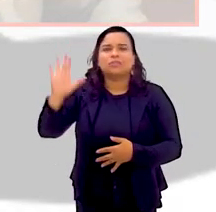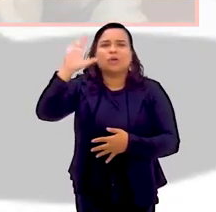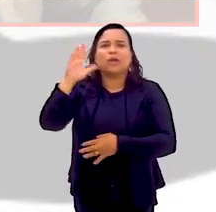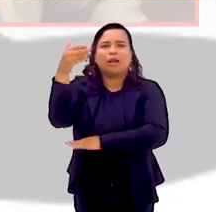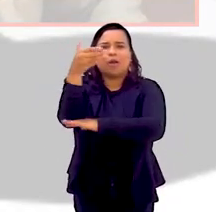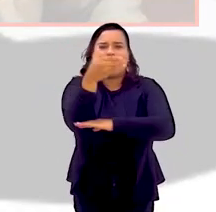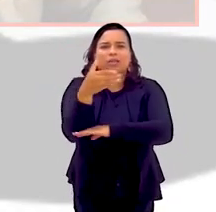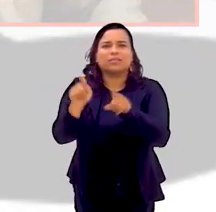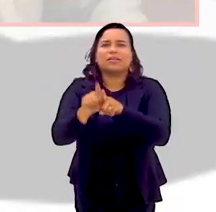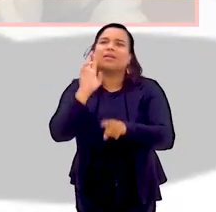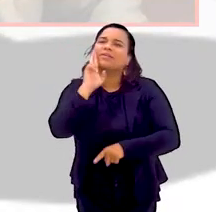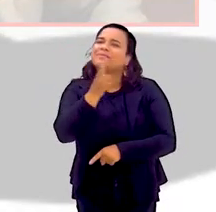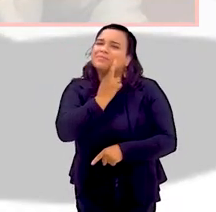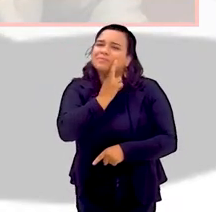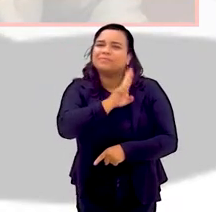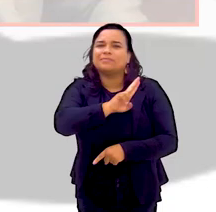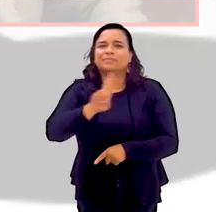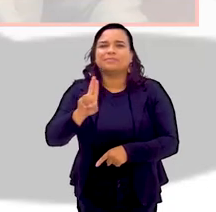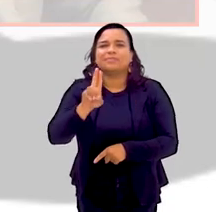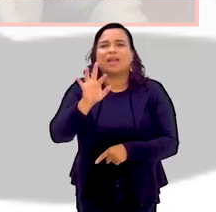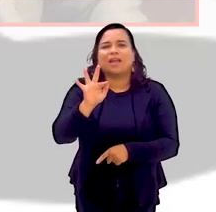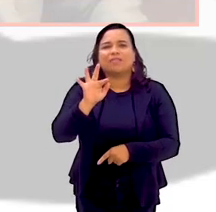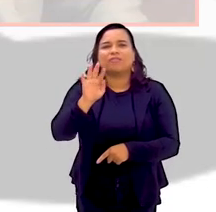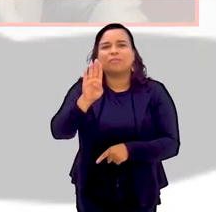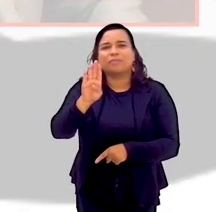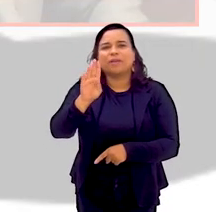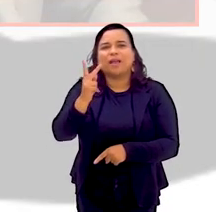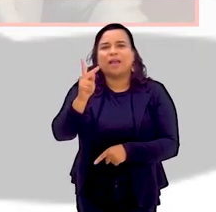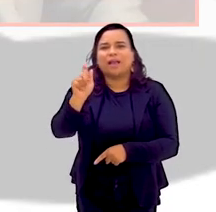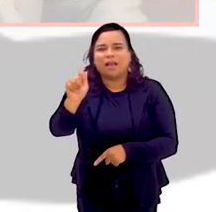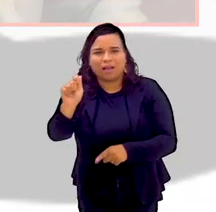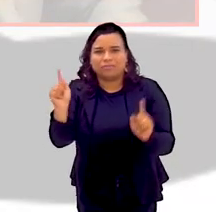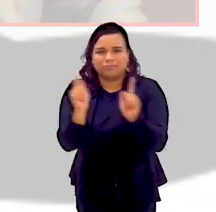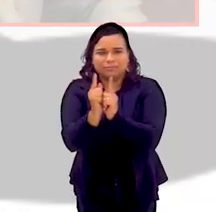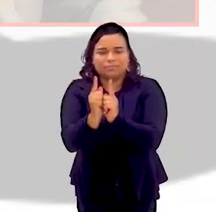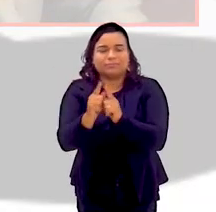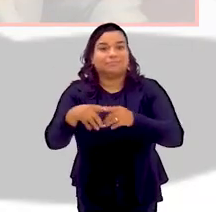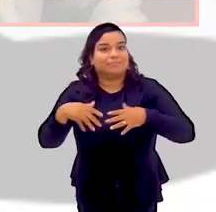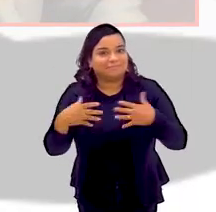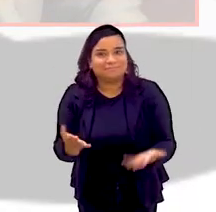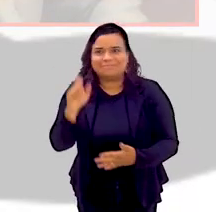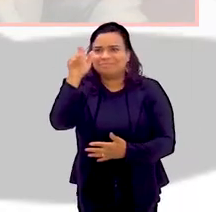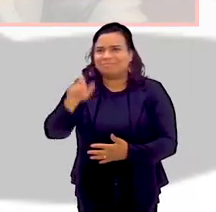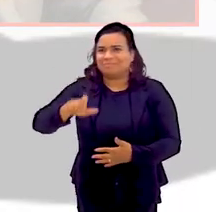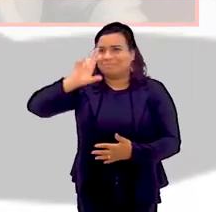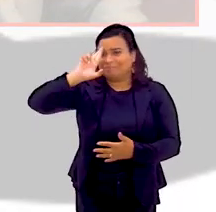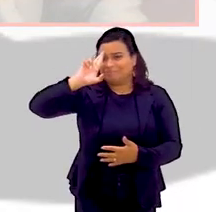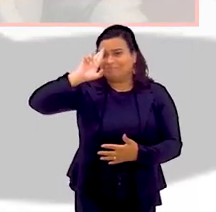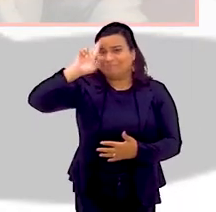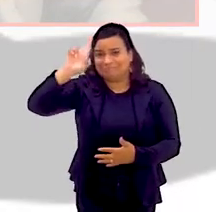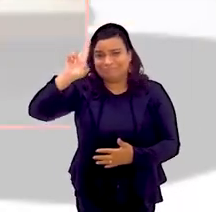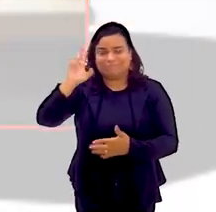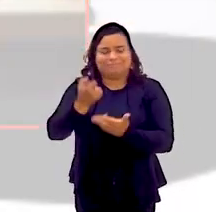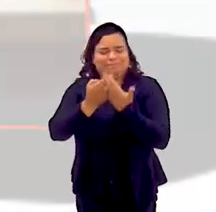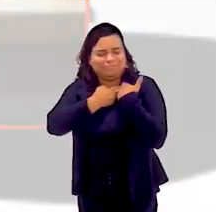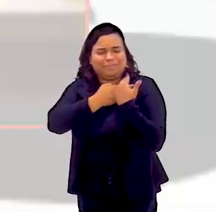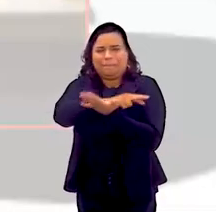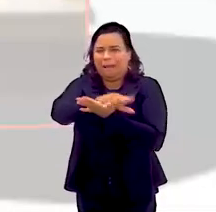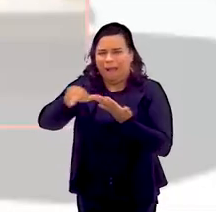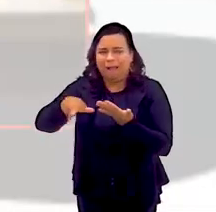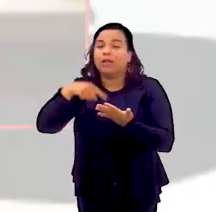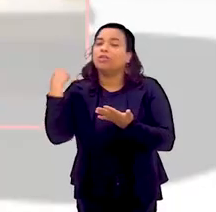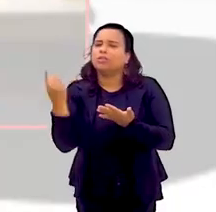e Restaurantes, cujo apelido é FBHA. Então, ele é titulado e nós fomos para o